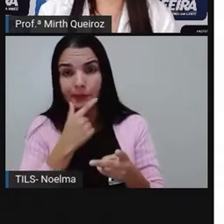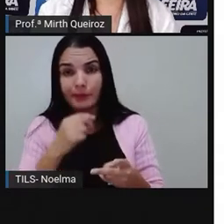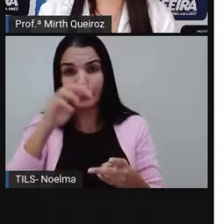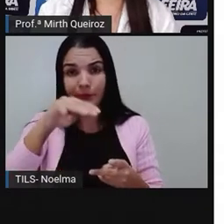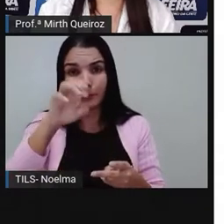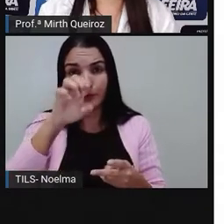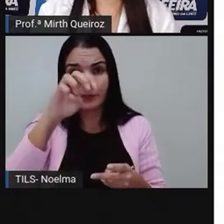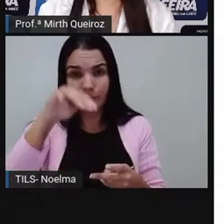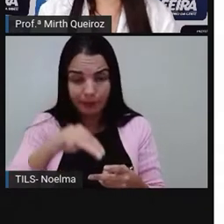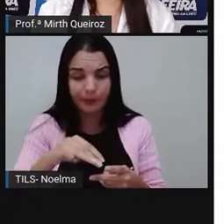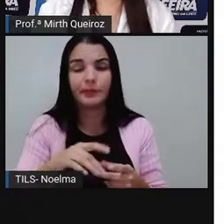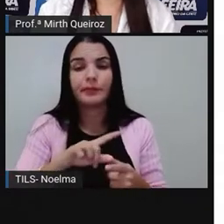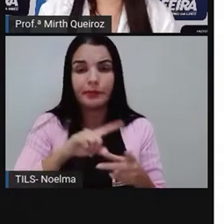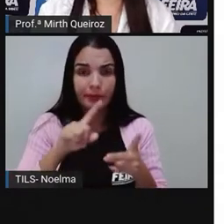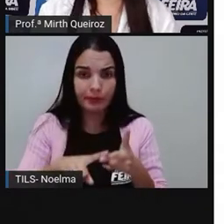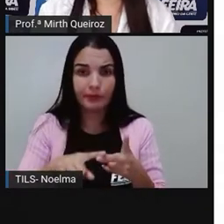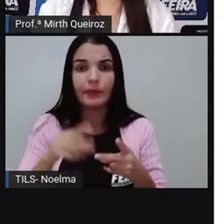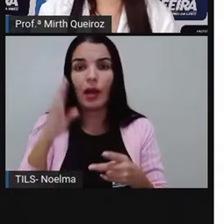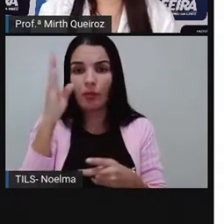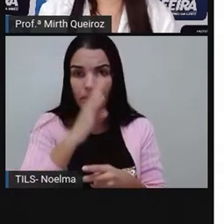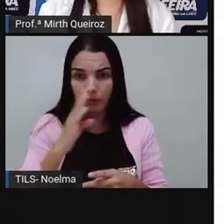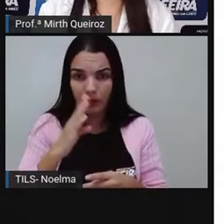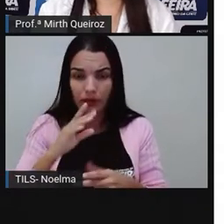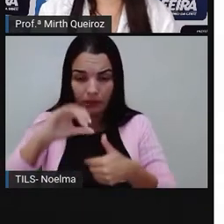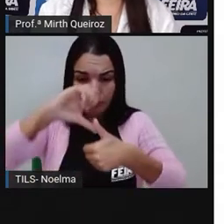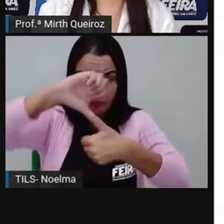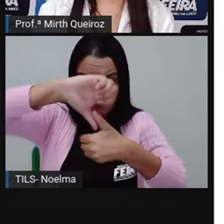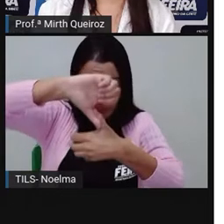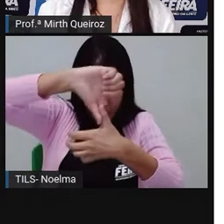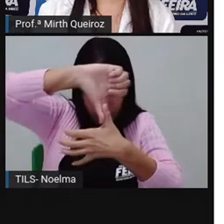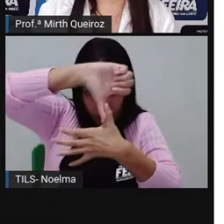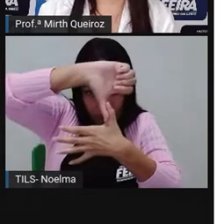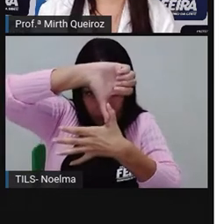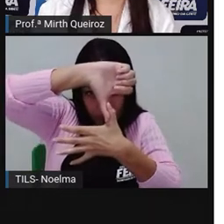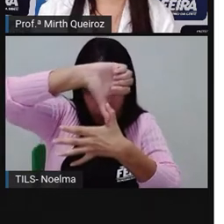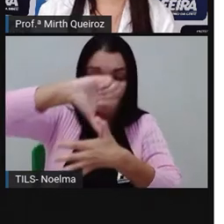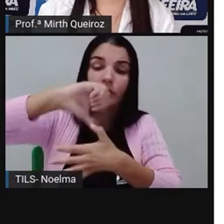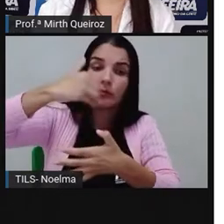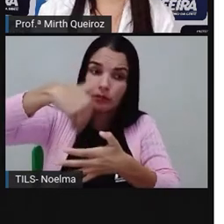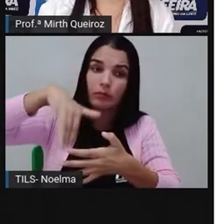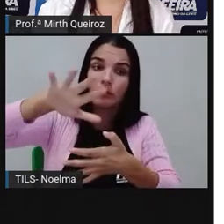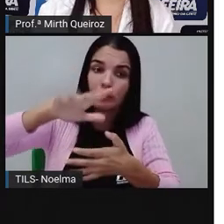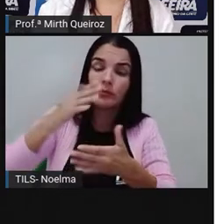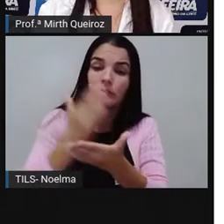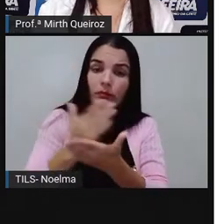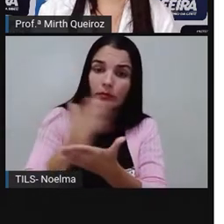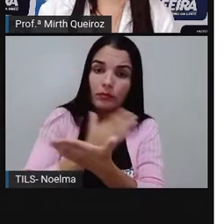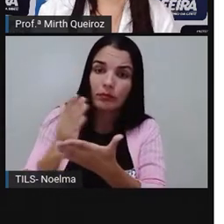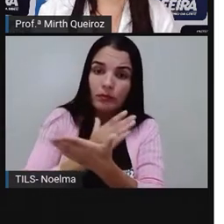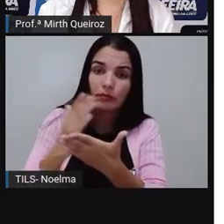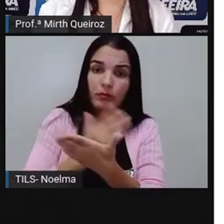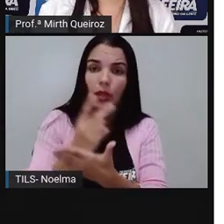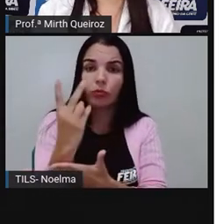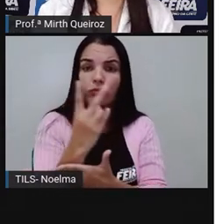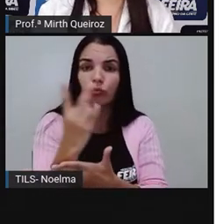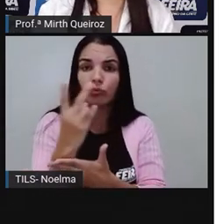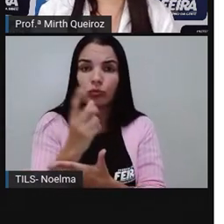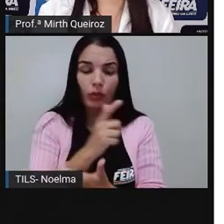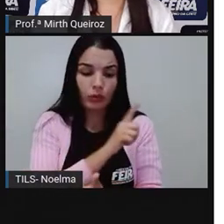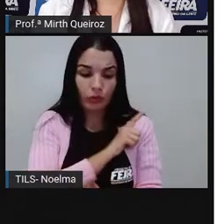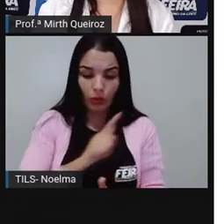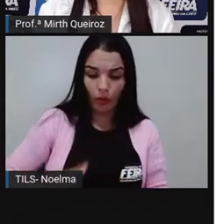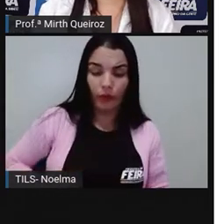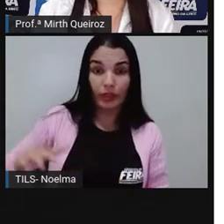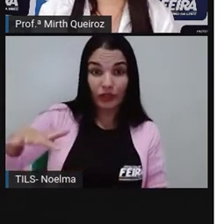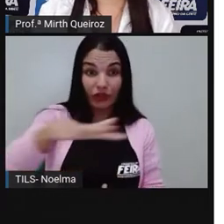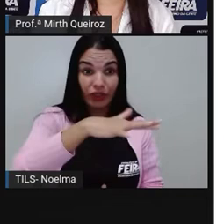aí foi se o Brasil, né? Que seria a América Portuguesa, foi dividido aí em dois governos gerais.